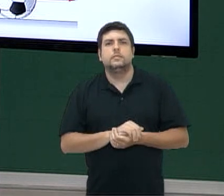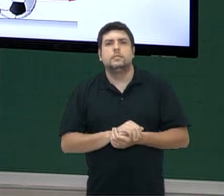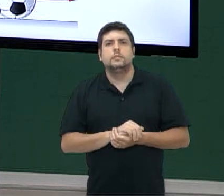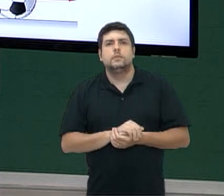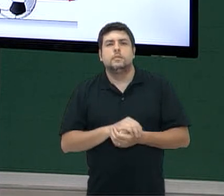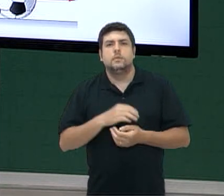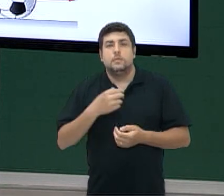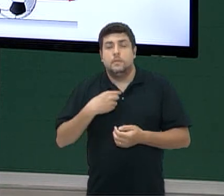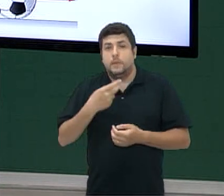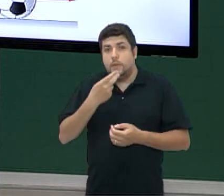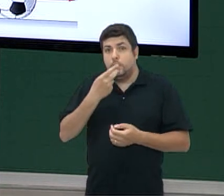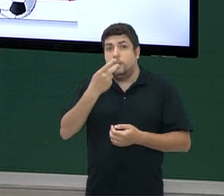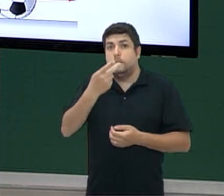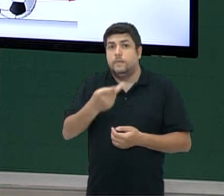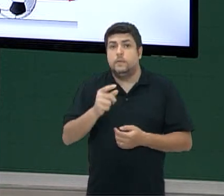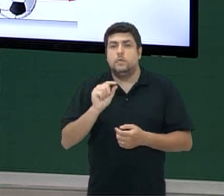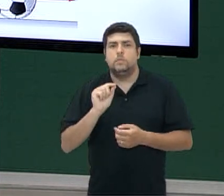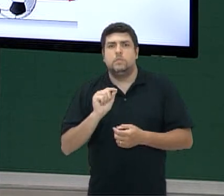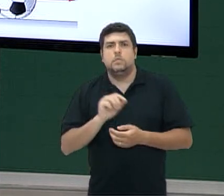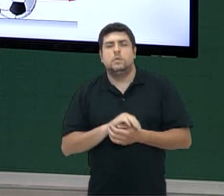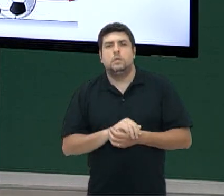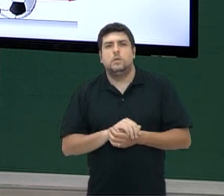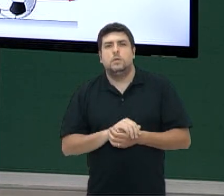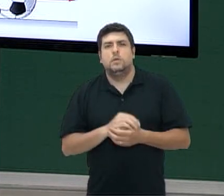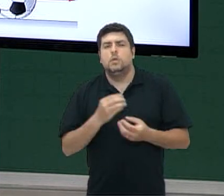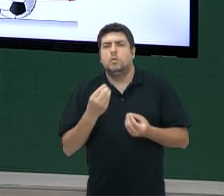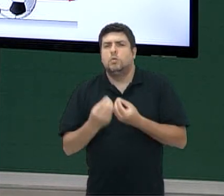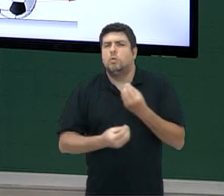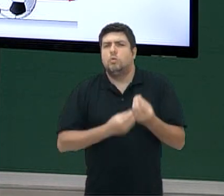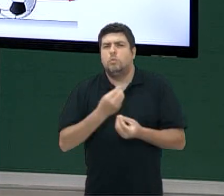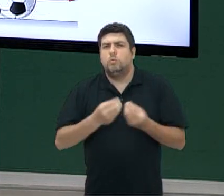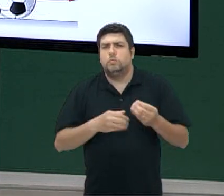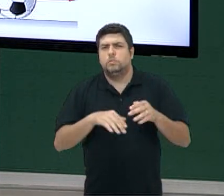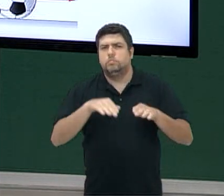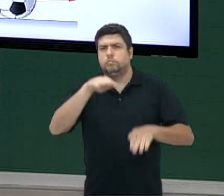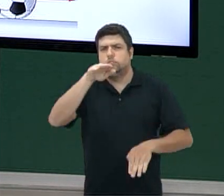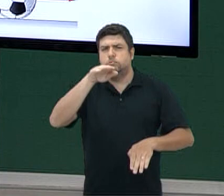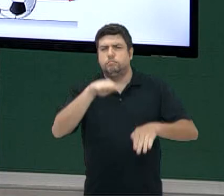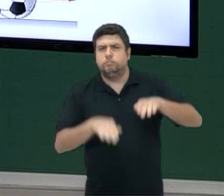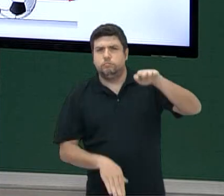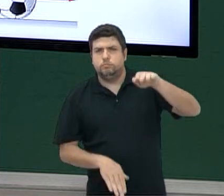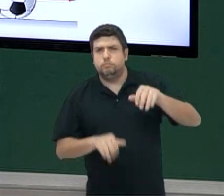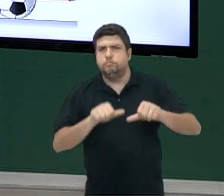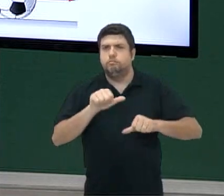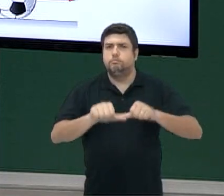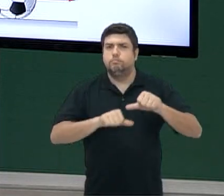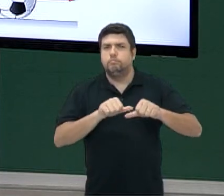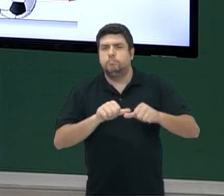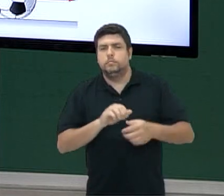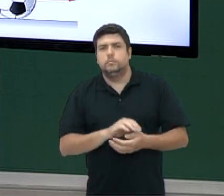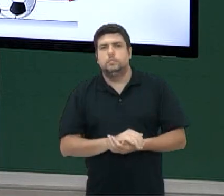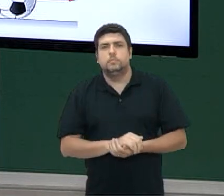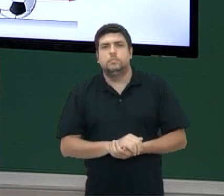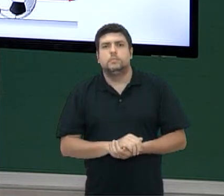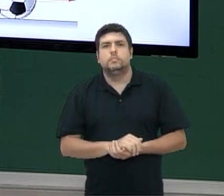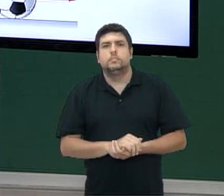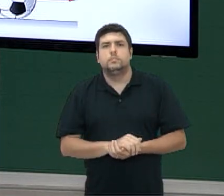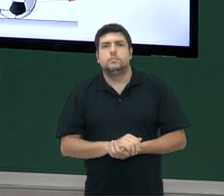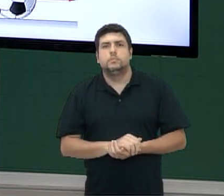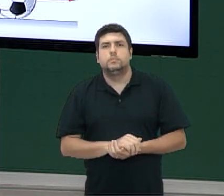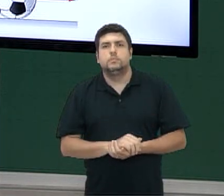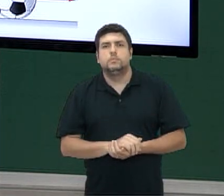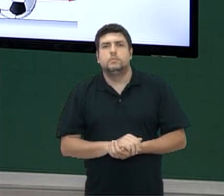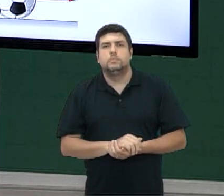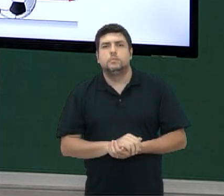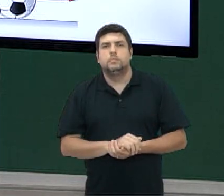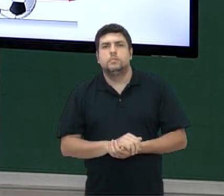é necessário fazer para que esse movimento, essa quantidade de movimento mude. Vamos lá. Veja